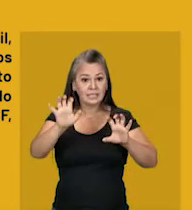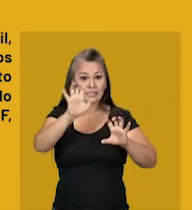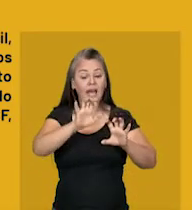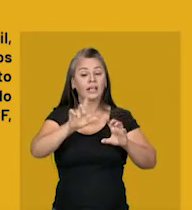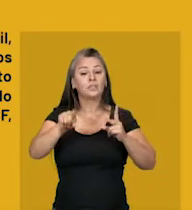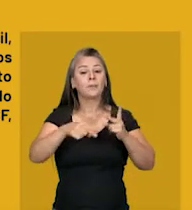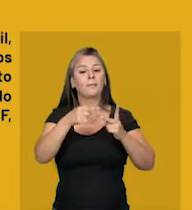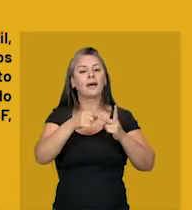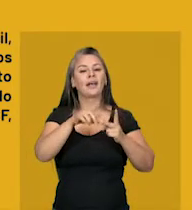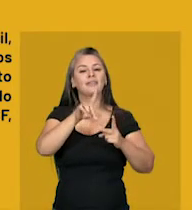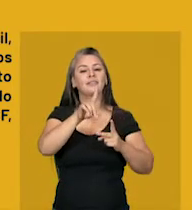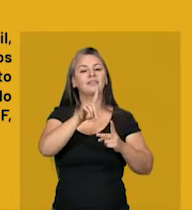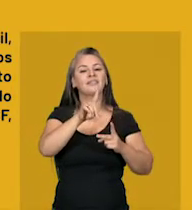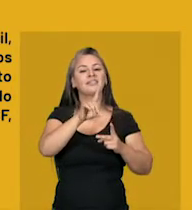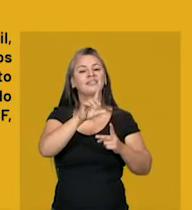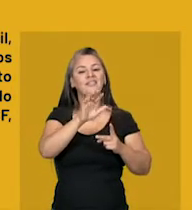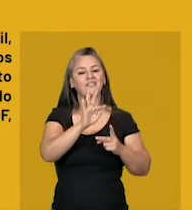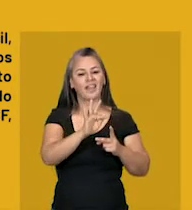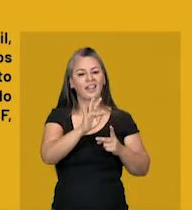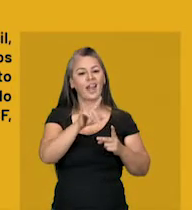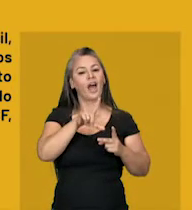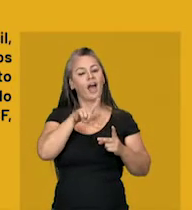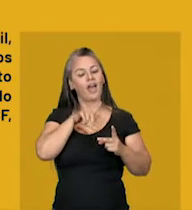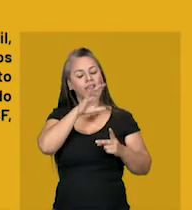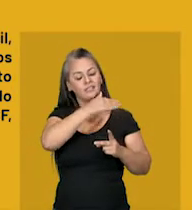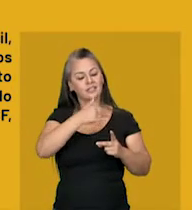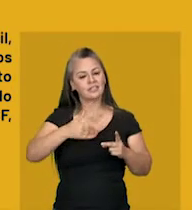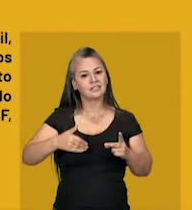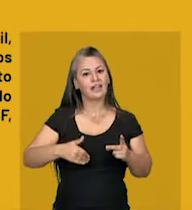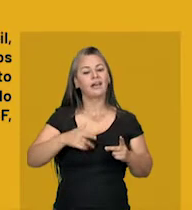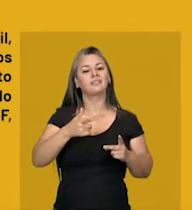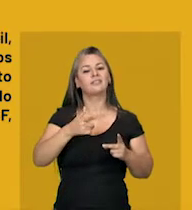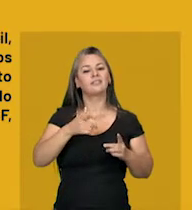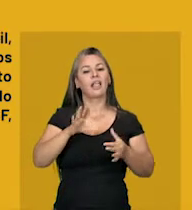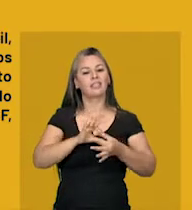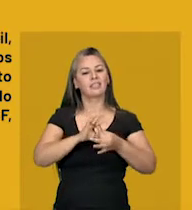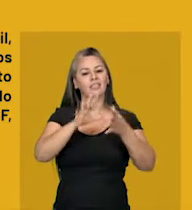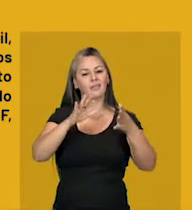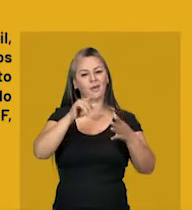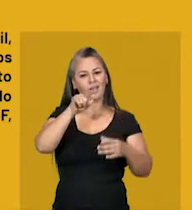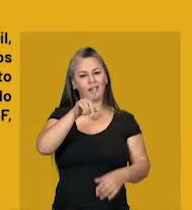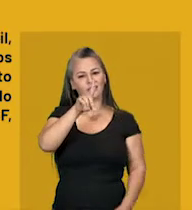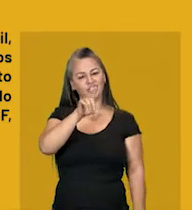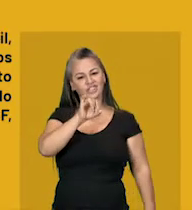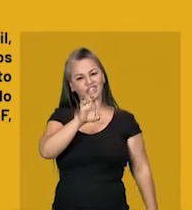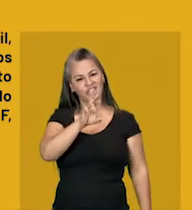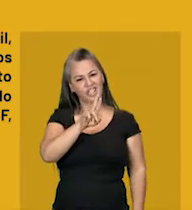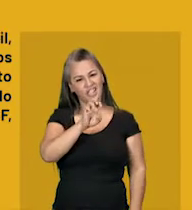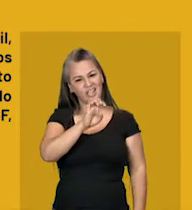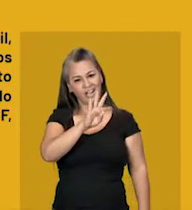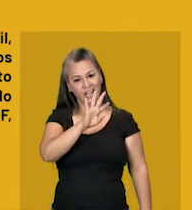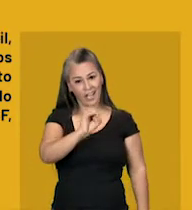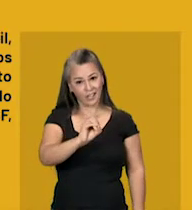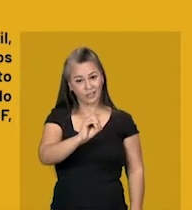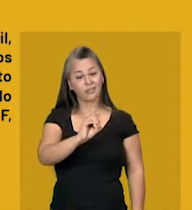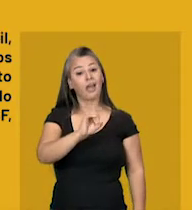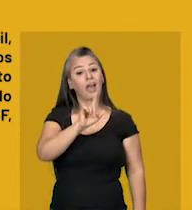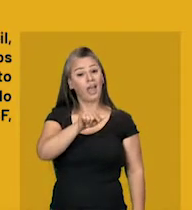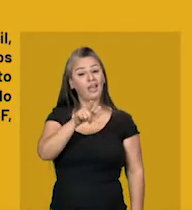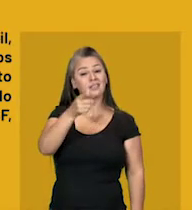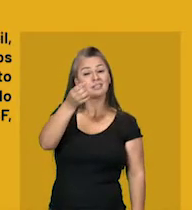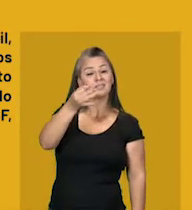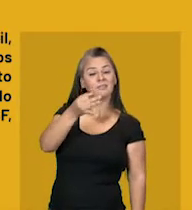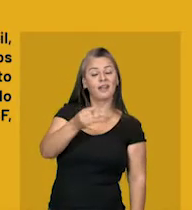Federal, constitui-se em Estado democrático de direito. O que é interessante nesse nome é que ele conta para a gente uma história